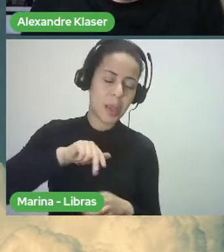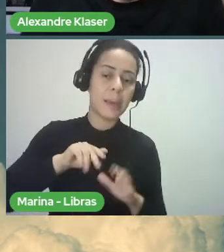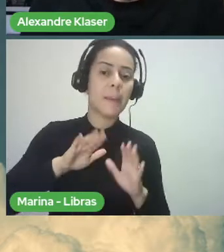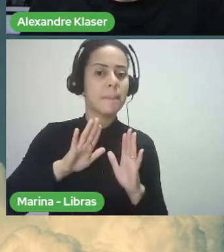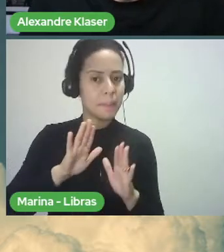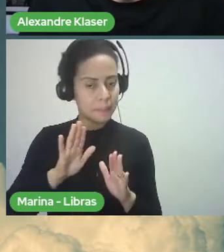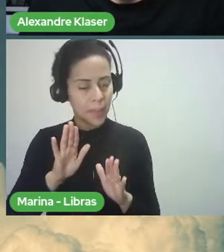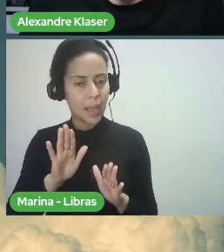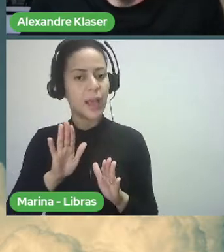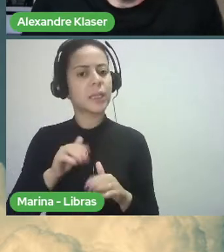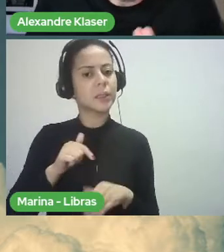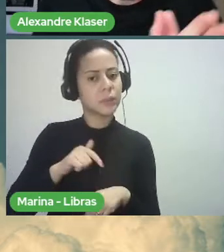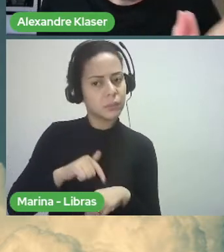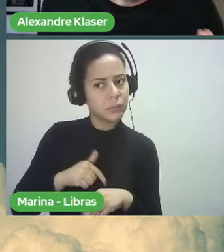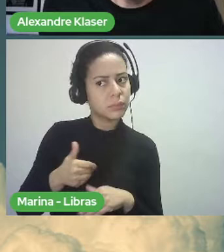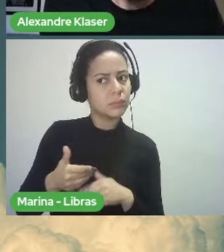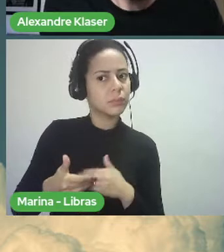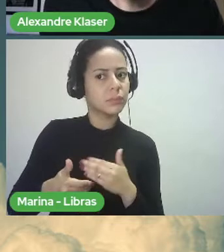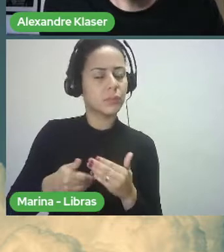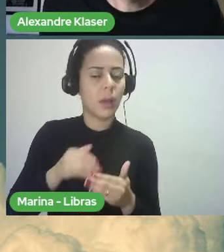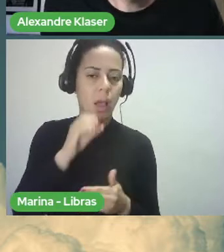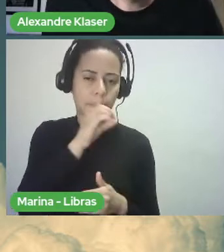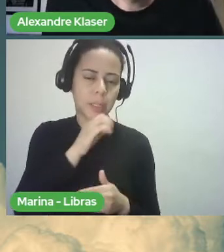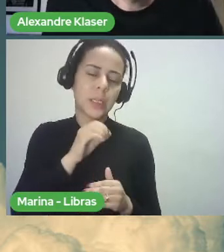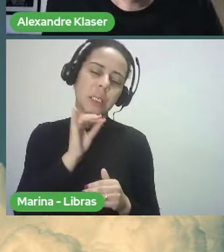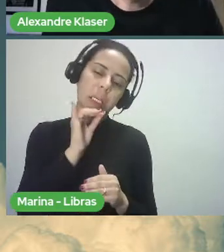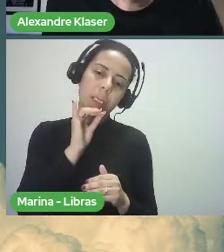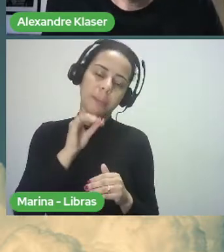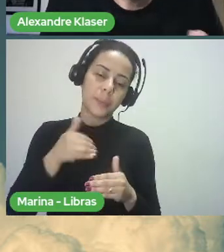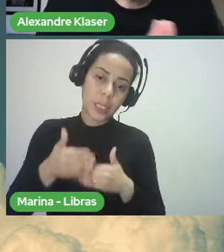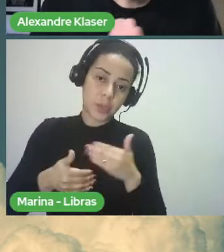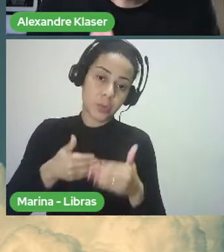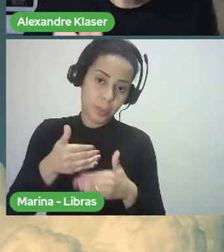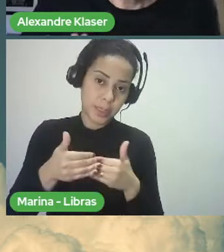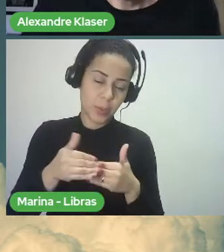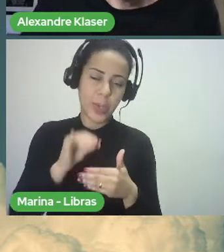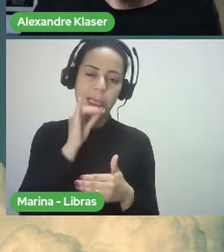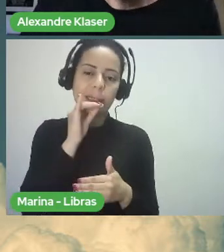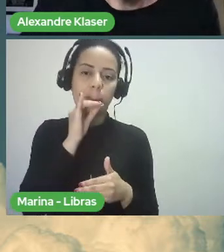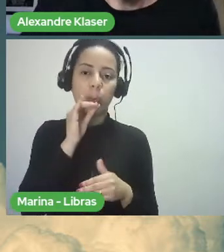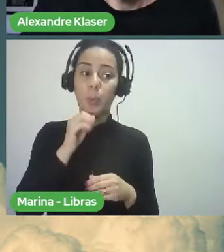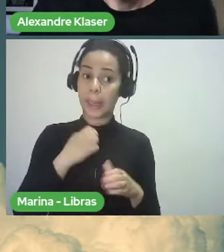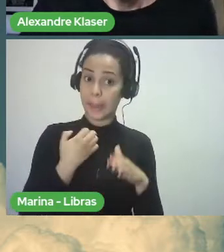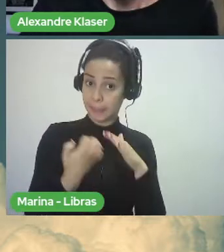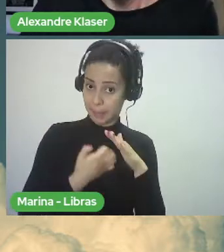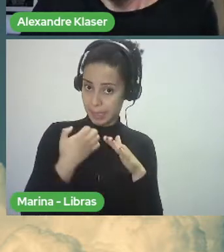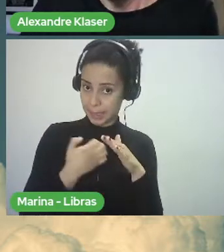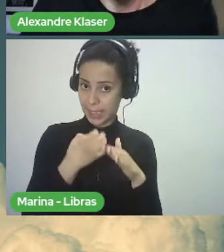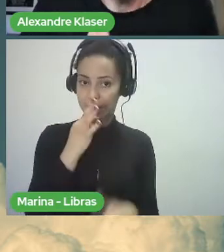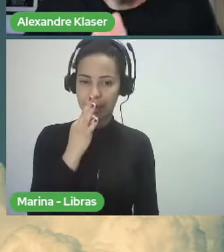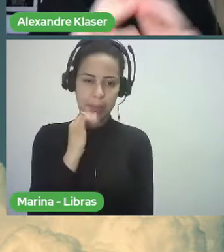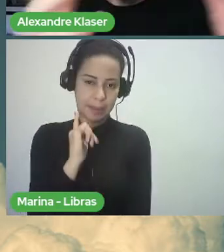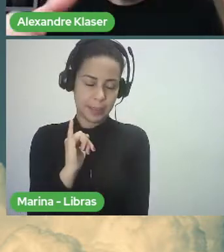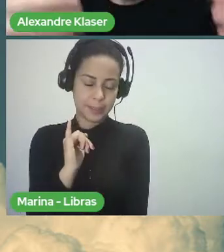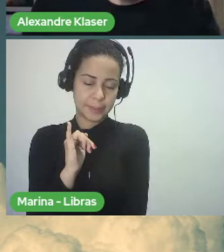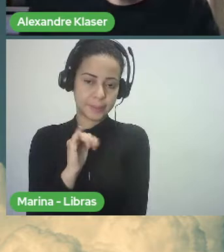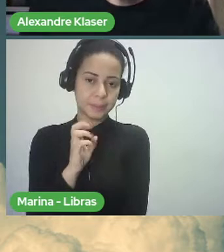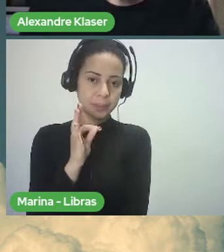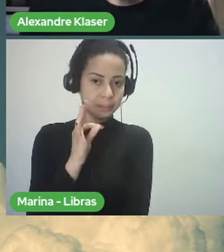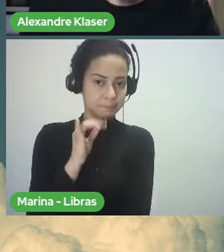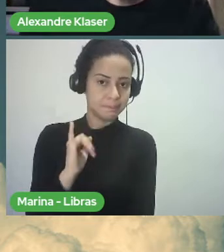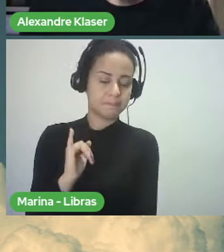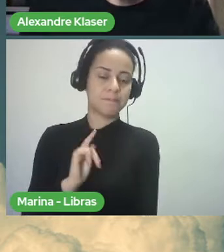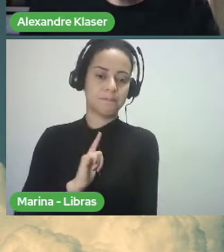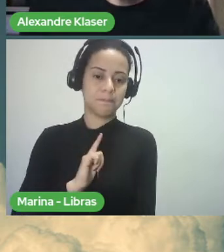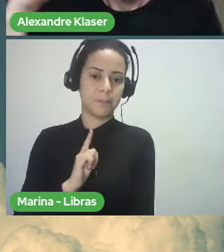desenvolvimento atuais em uma empresa, seja ela mais ou menos voltada a produtos digitais, vamos dizer que ela tem uma TI. Esse é o ponto de partida. Eu, como